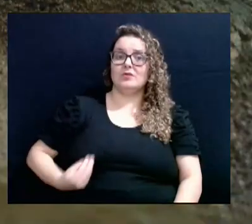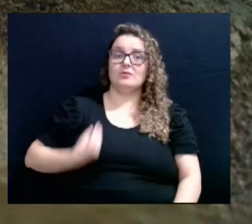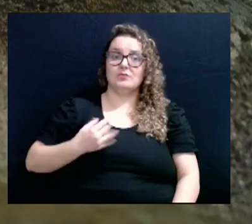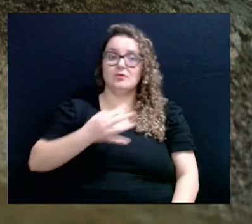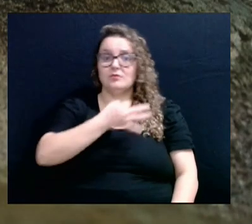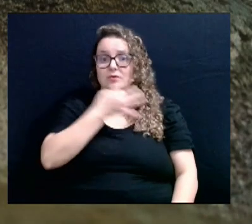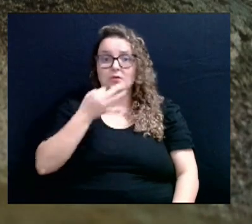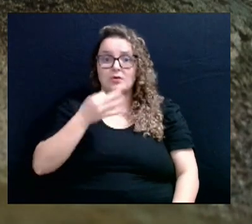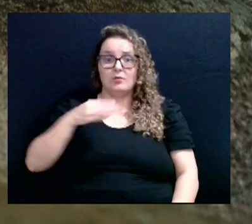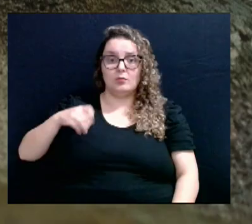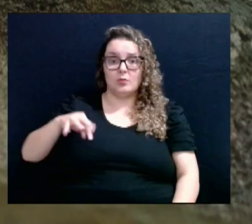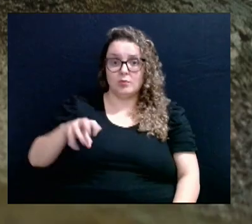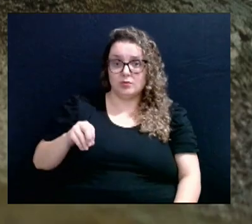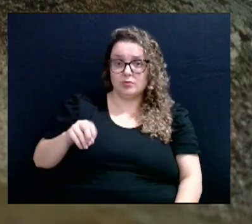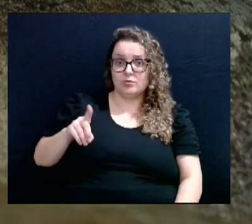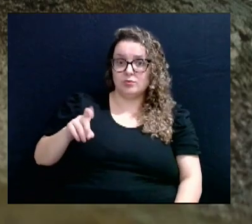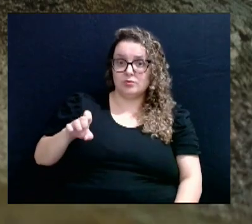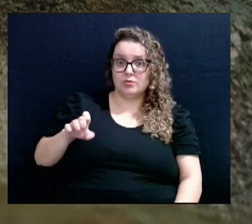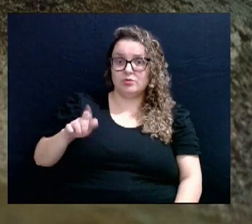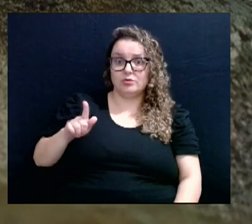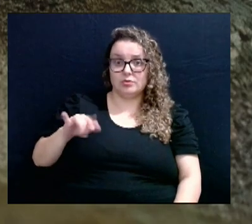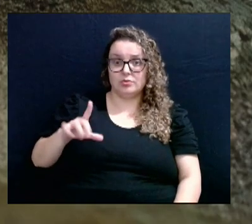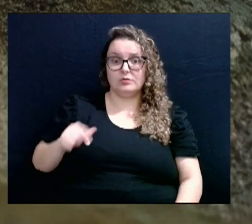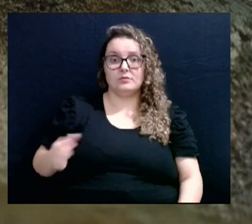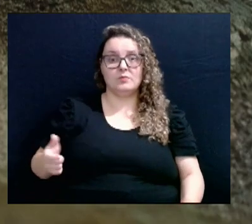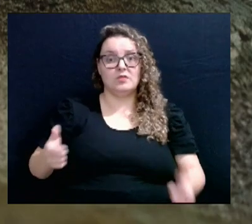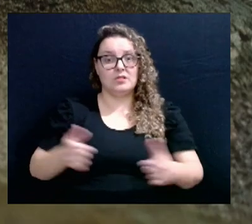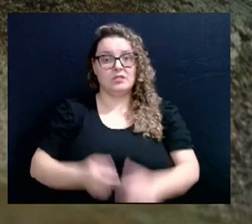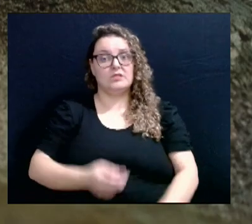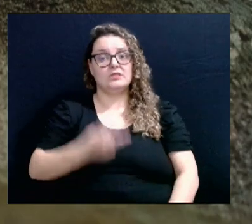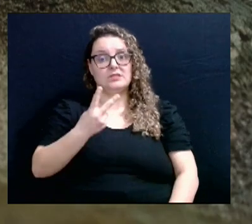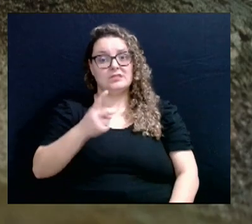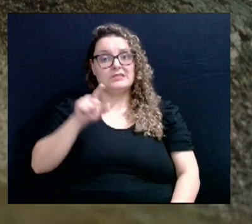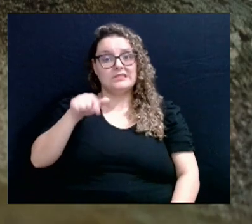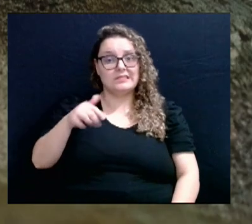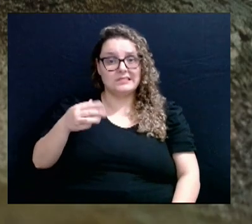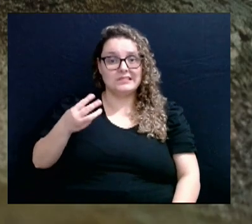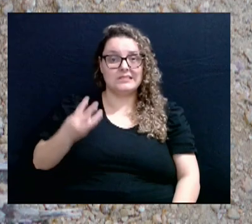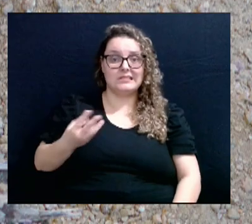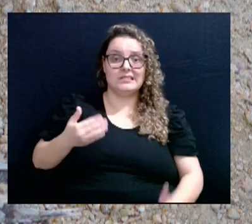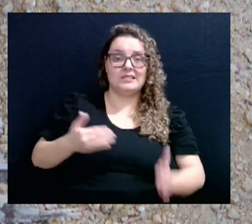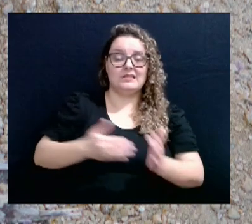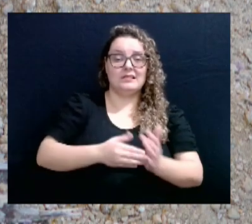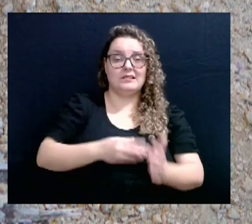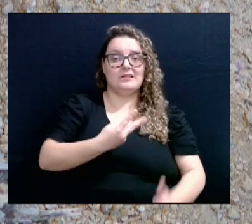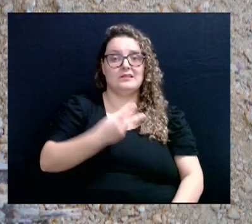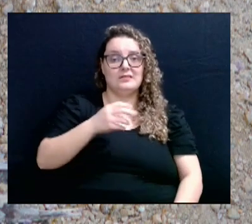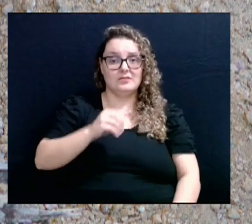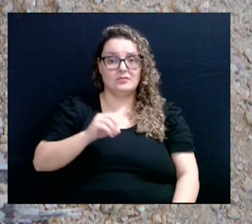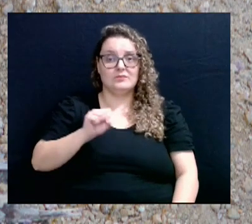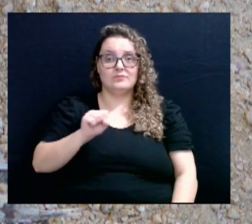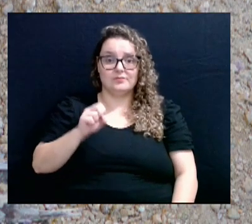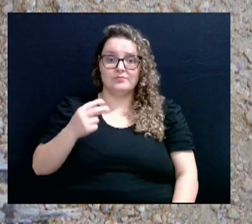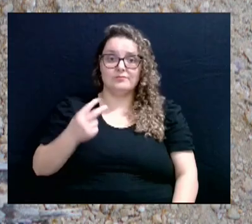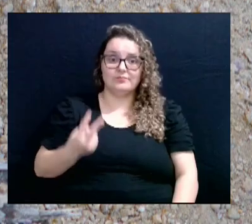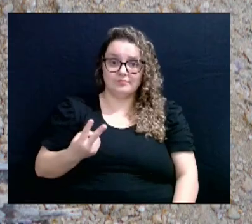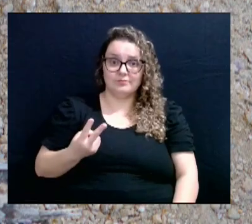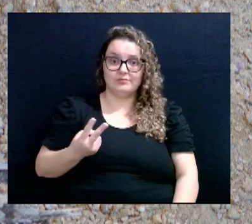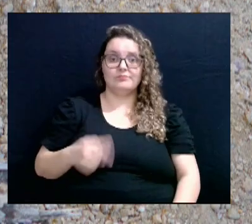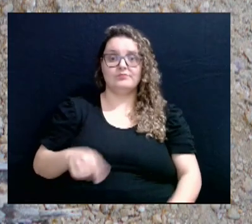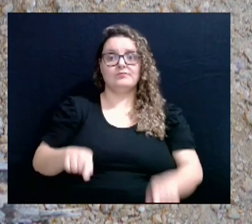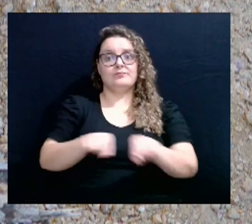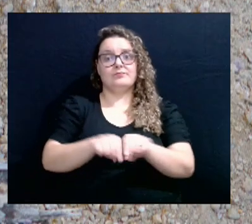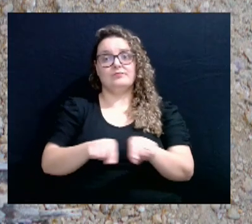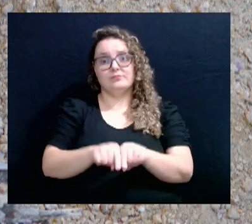Gila poderia ser reduzido em 2/3 até 2082. Em contrapartida, em um cenário